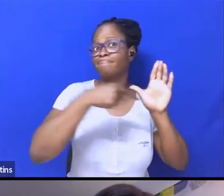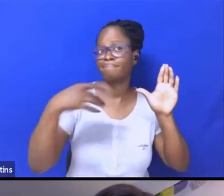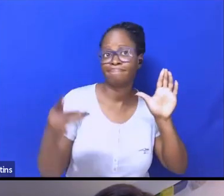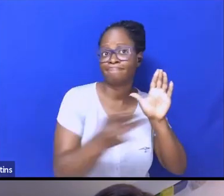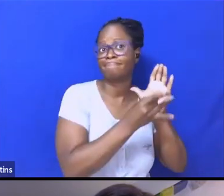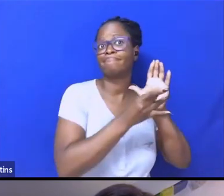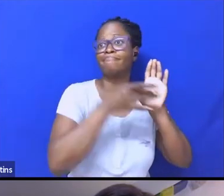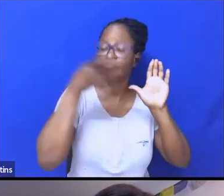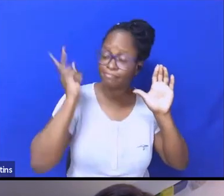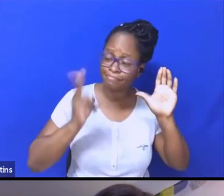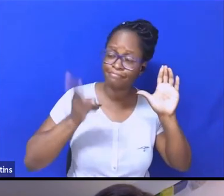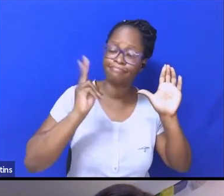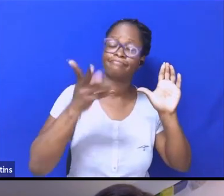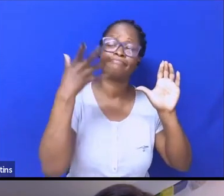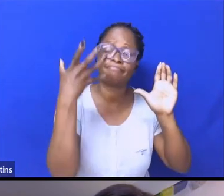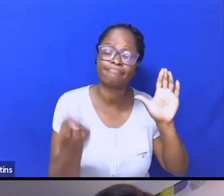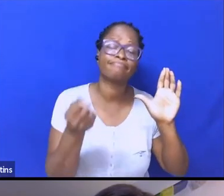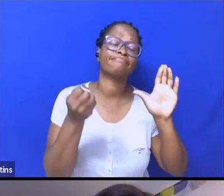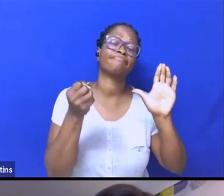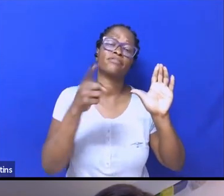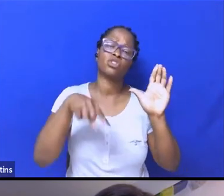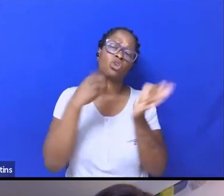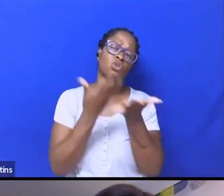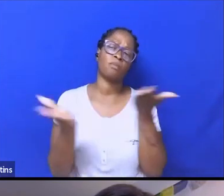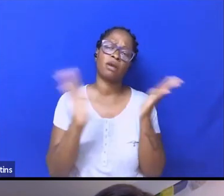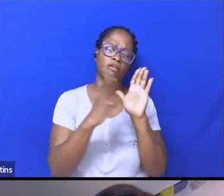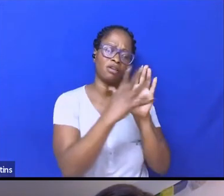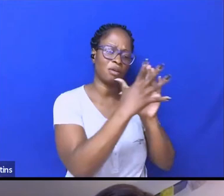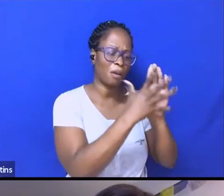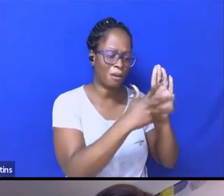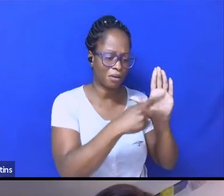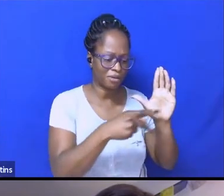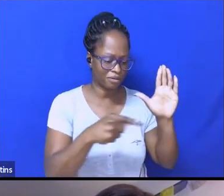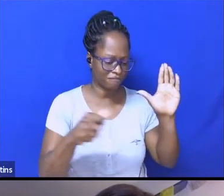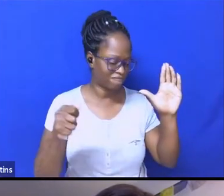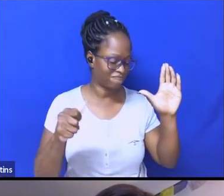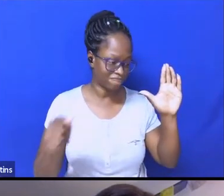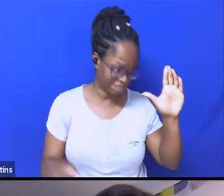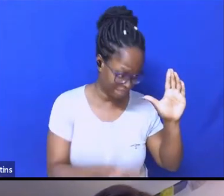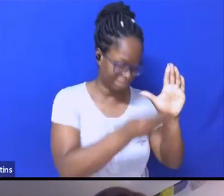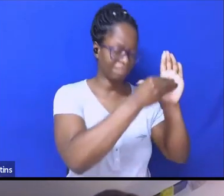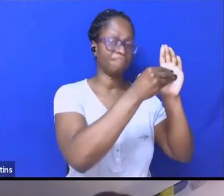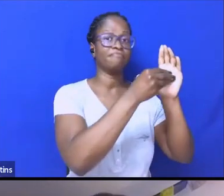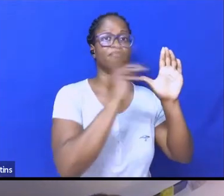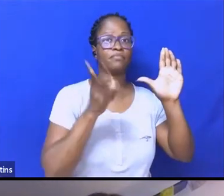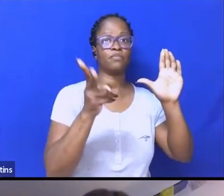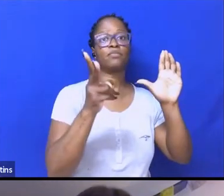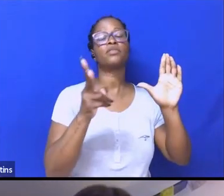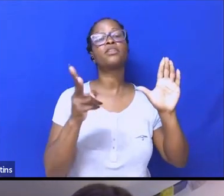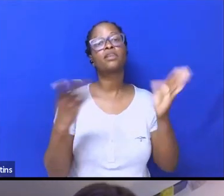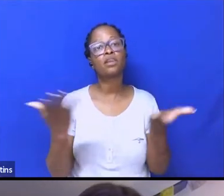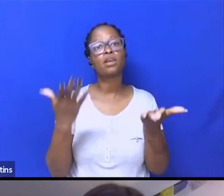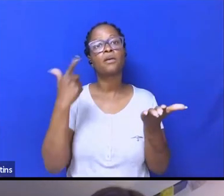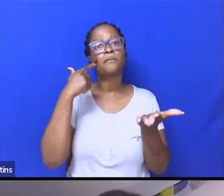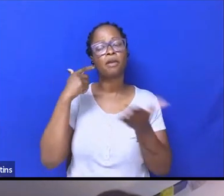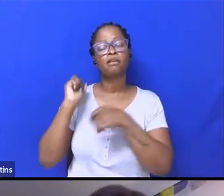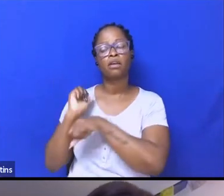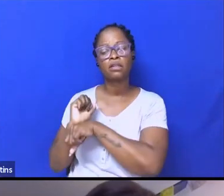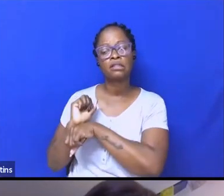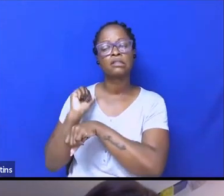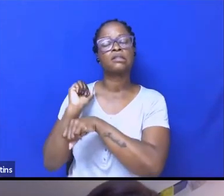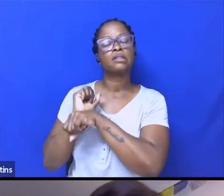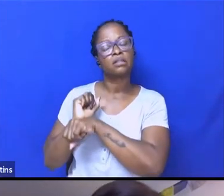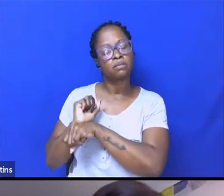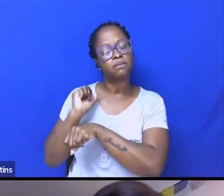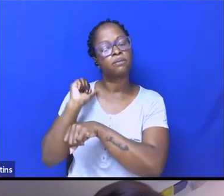eles de fato sejam cumpridos que a gente não perca esses direitos e se esse caminho de esperança realmente passa por ter